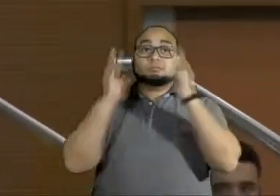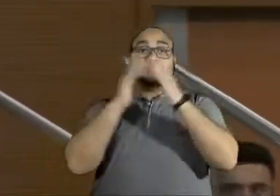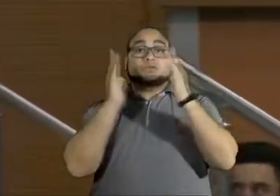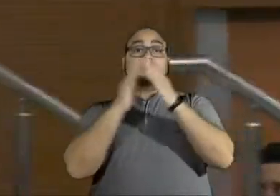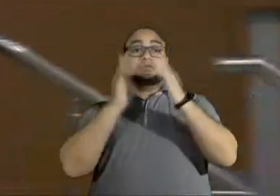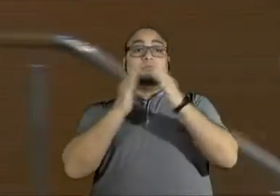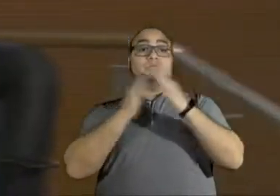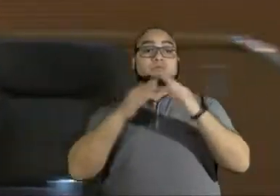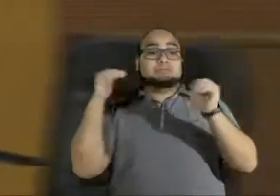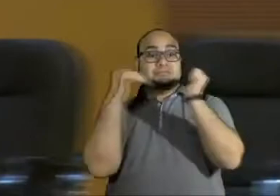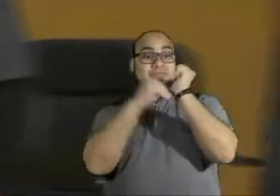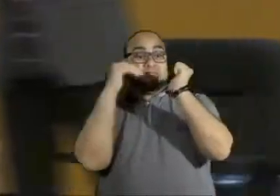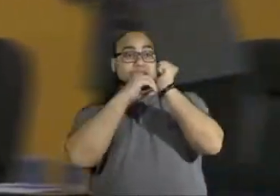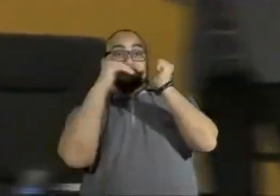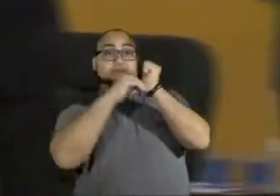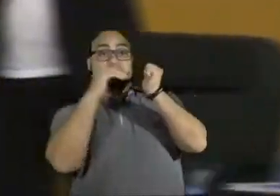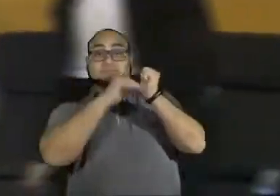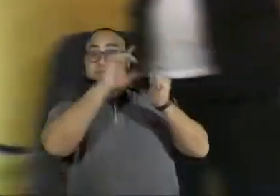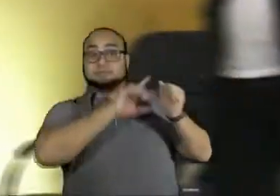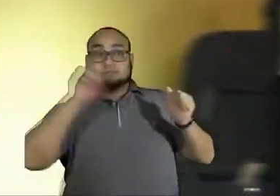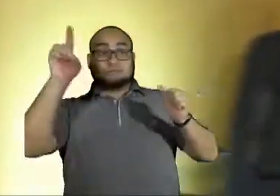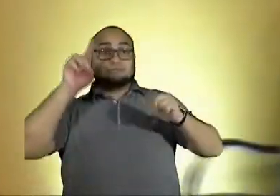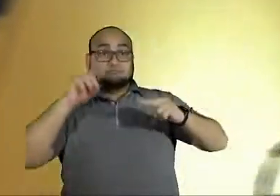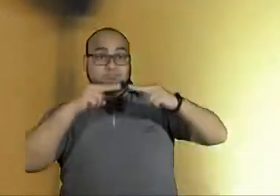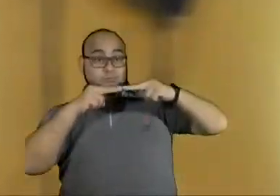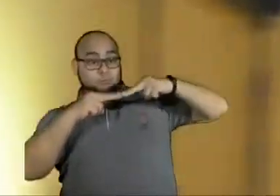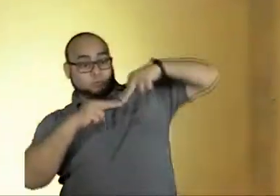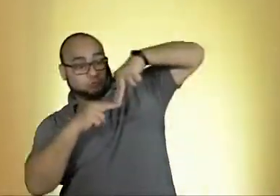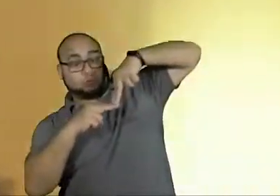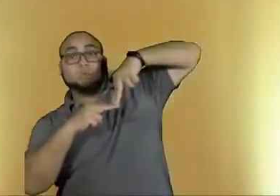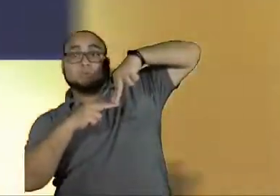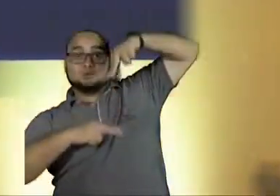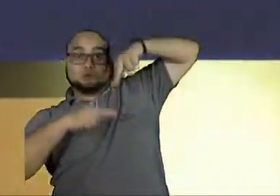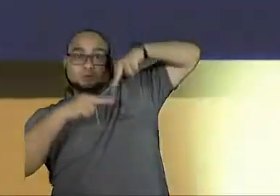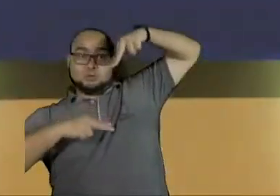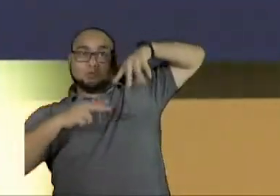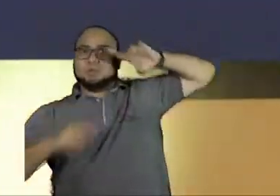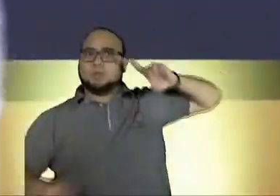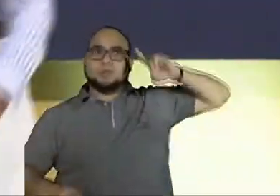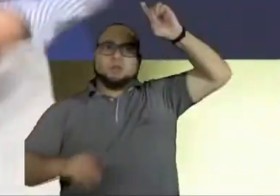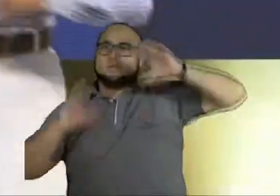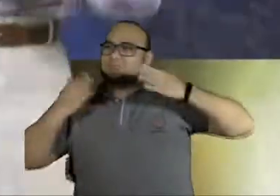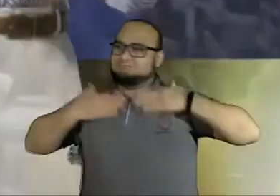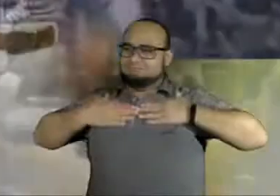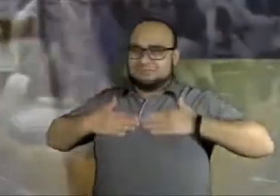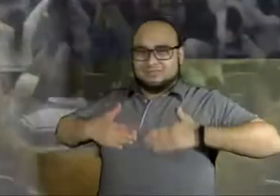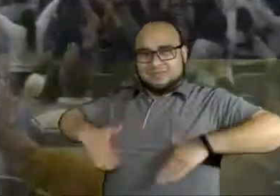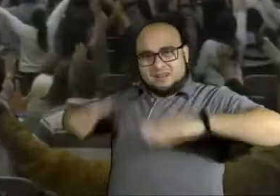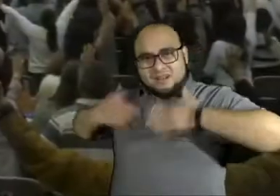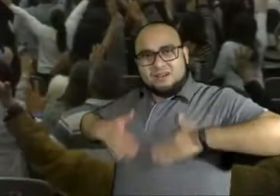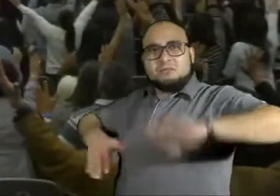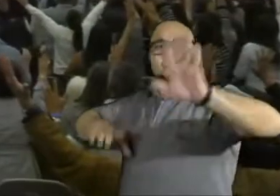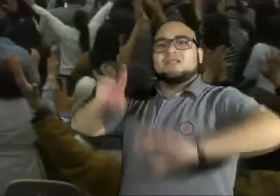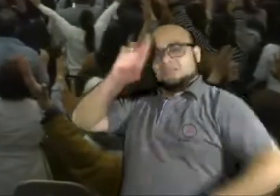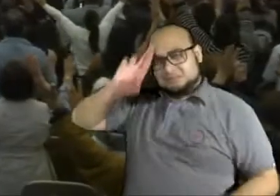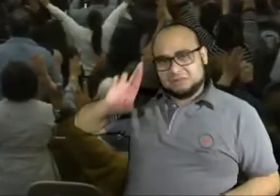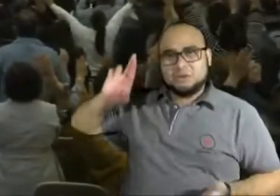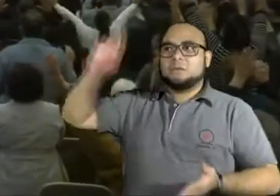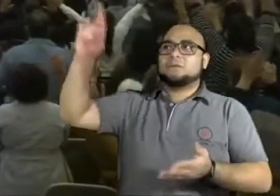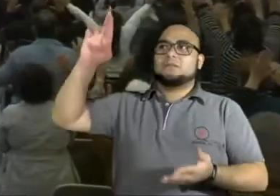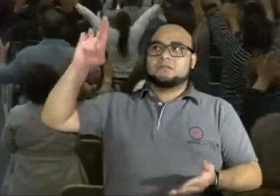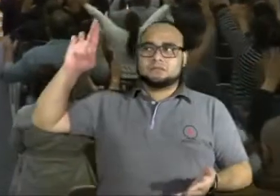Altíssimo, a sombra do Onipotente descansará. Direi do Senhor: Ele é o meu Deus, o